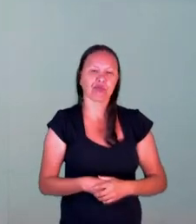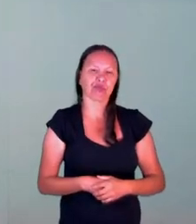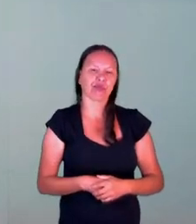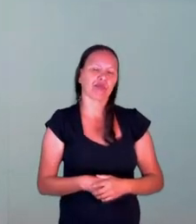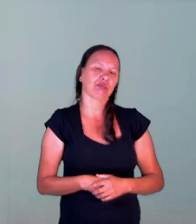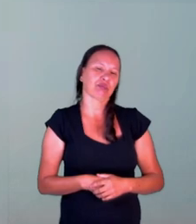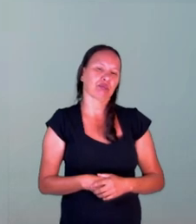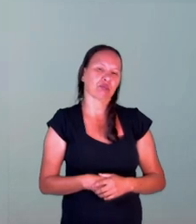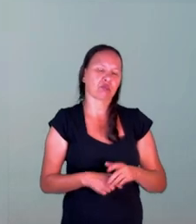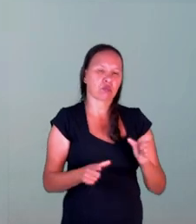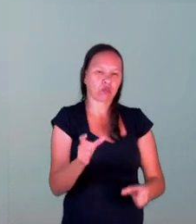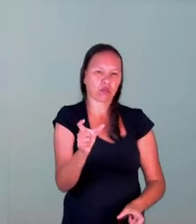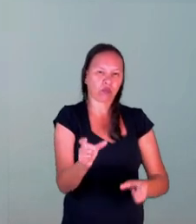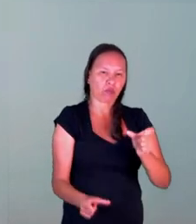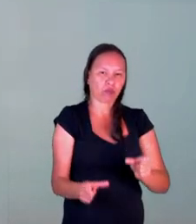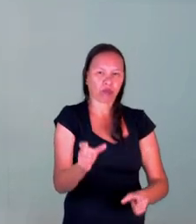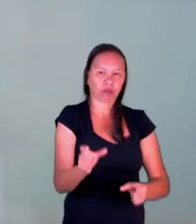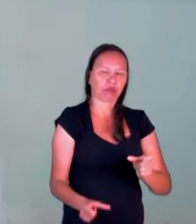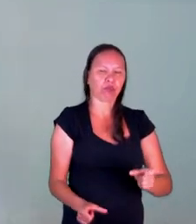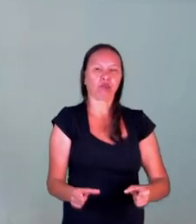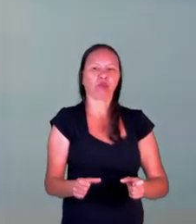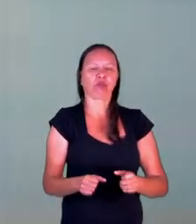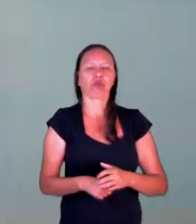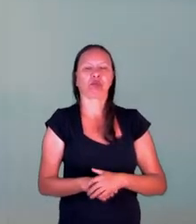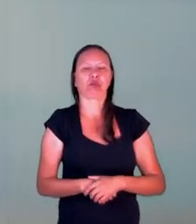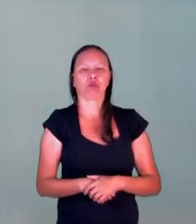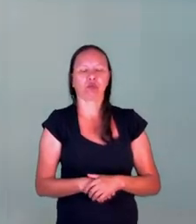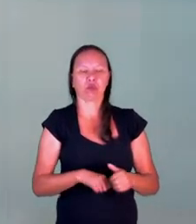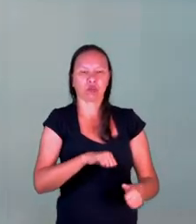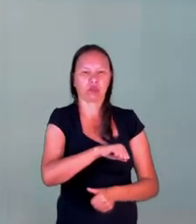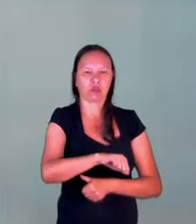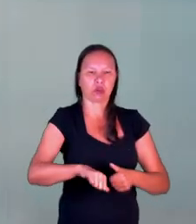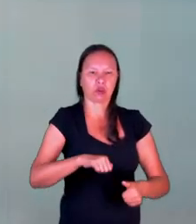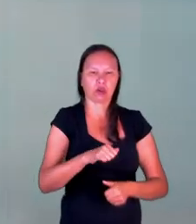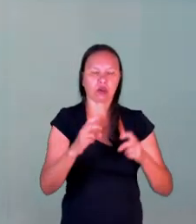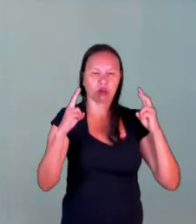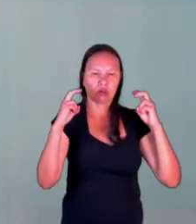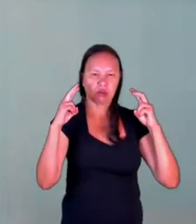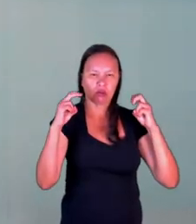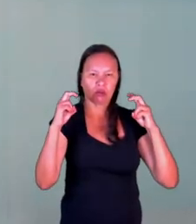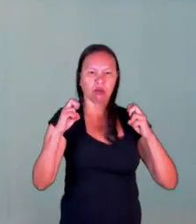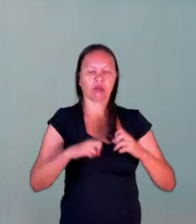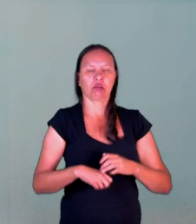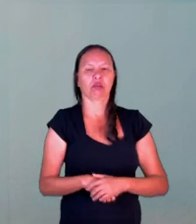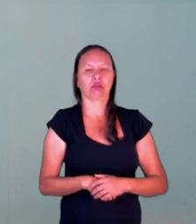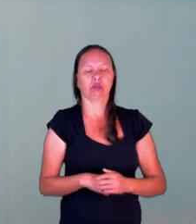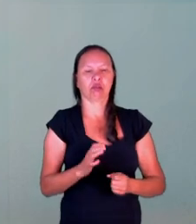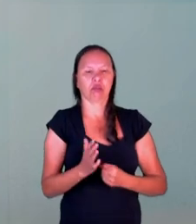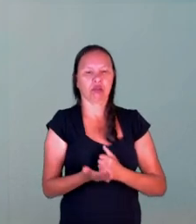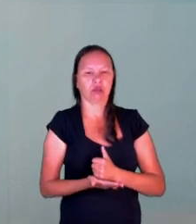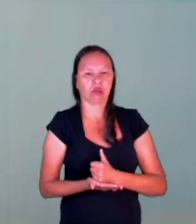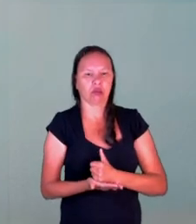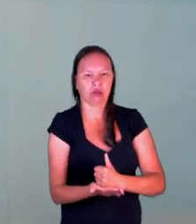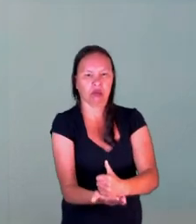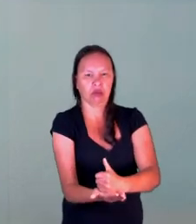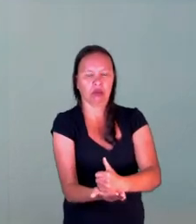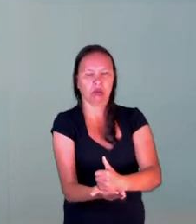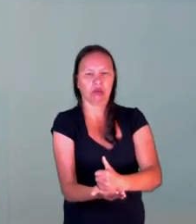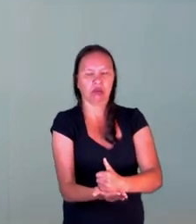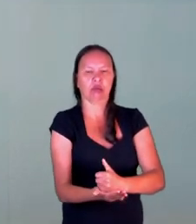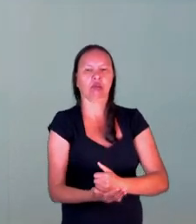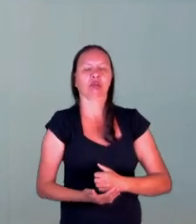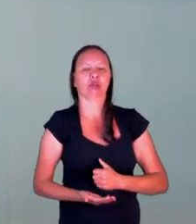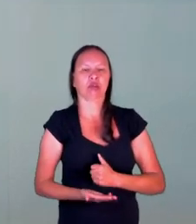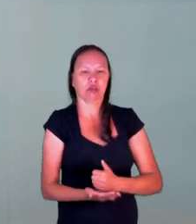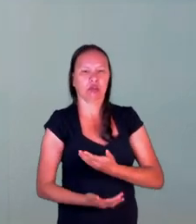também é pessoa né Então depende muito de pessoas sensíveis para tocar o tema Então como o cnmb pode ajudar eu acredito que sensibilizando os